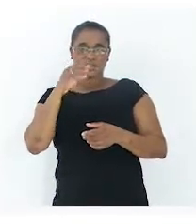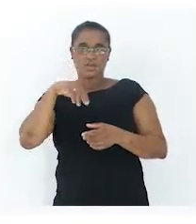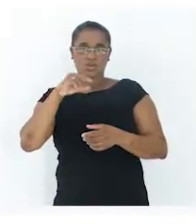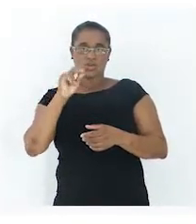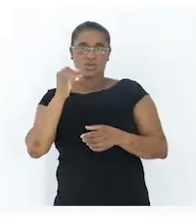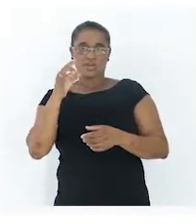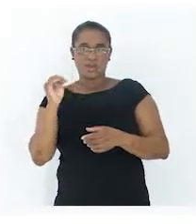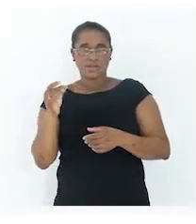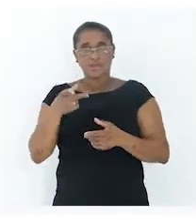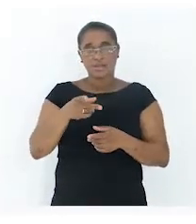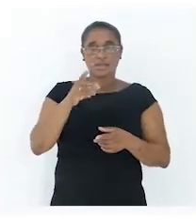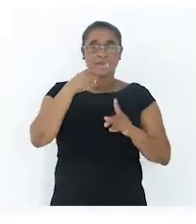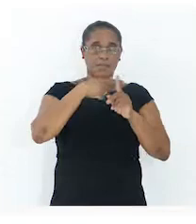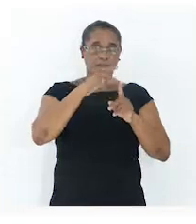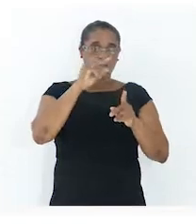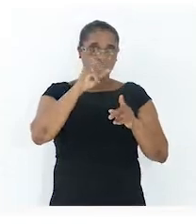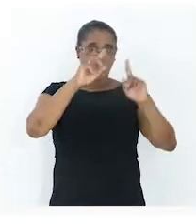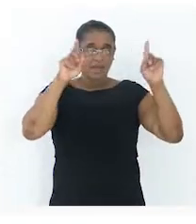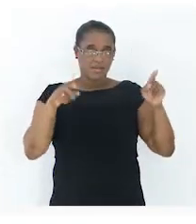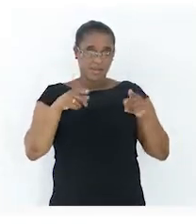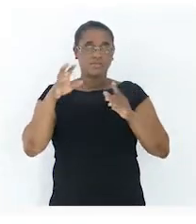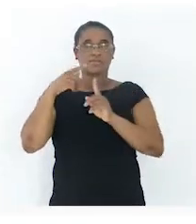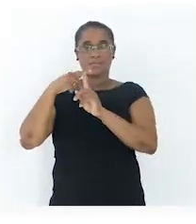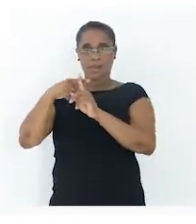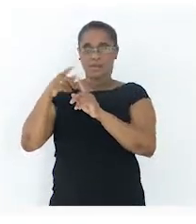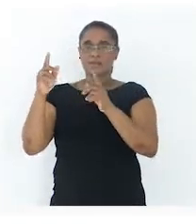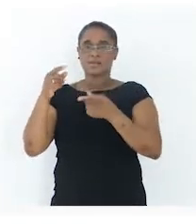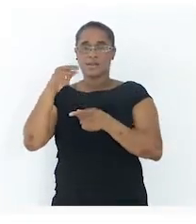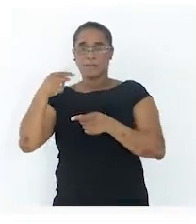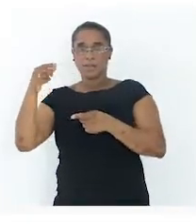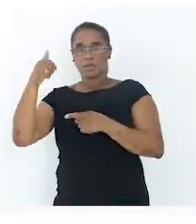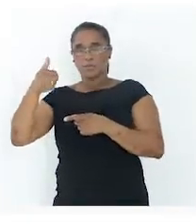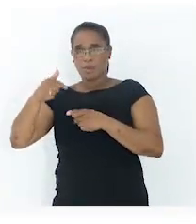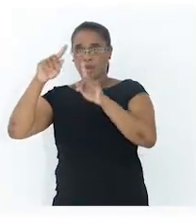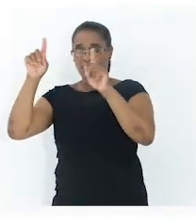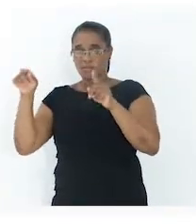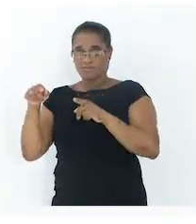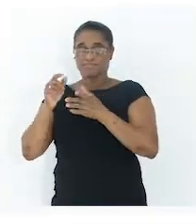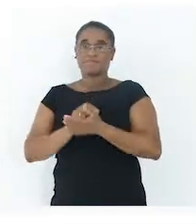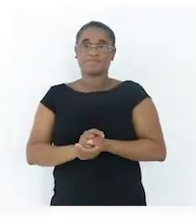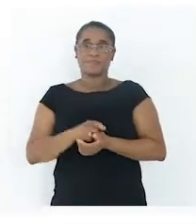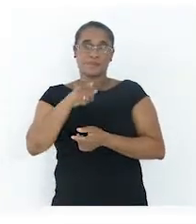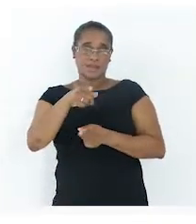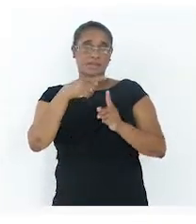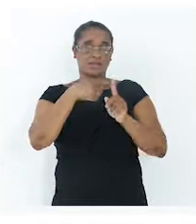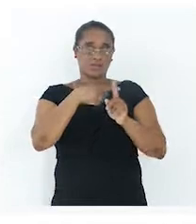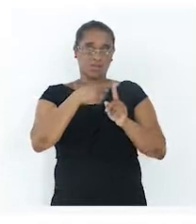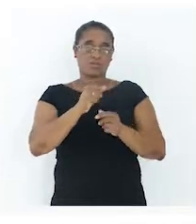mais A, entre parênteses, mais menos B. Nessa soma,